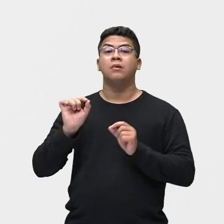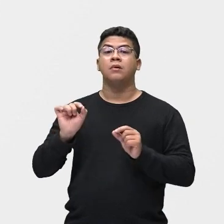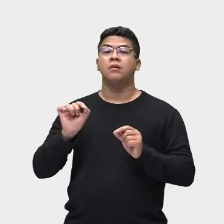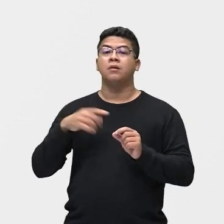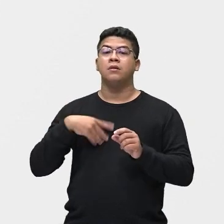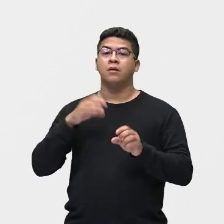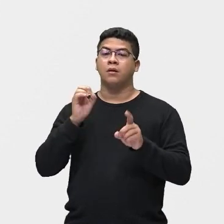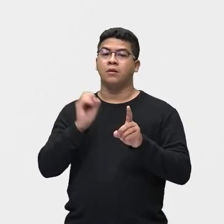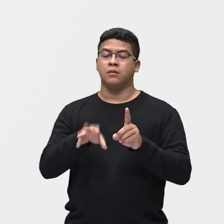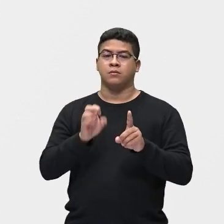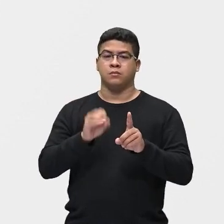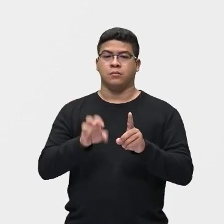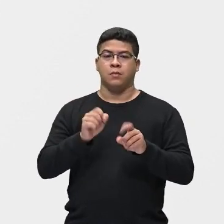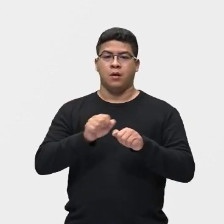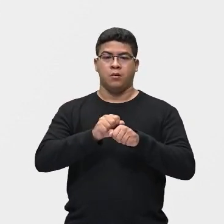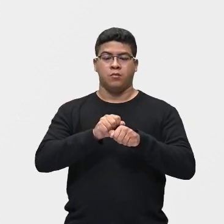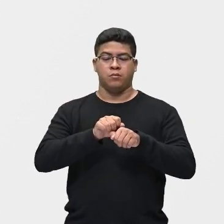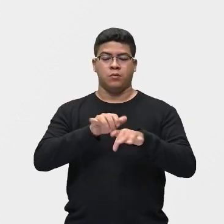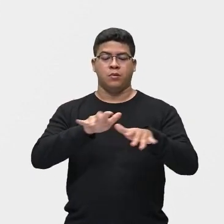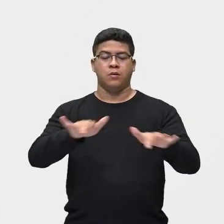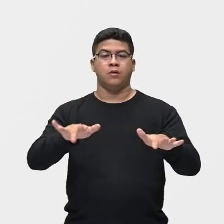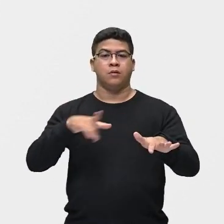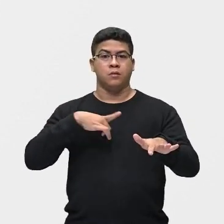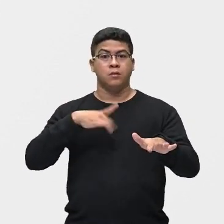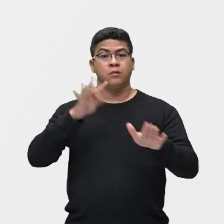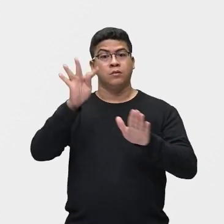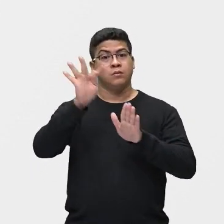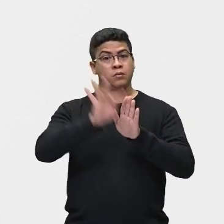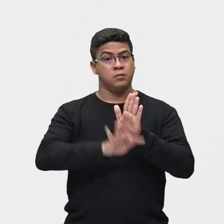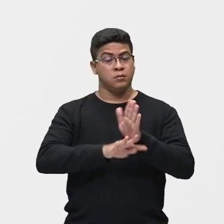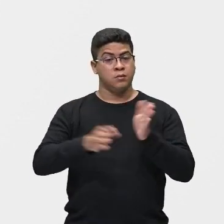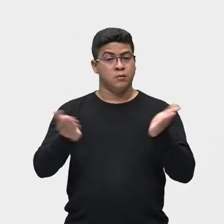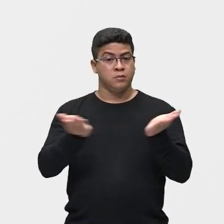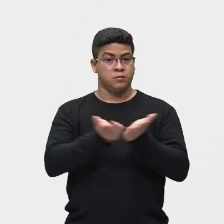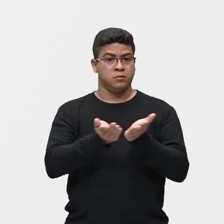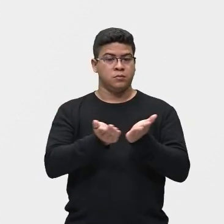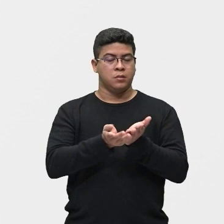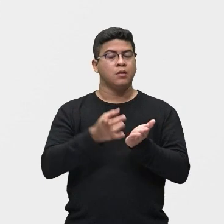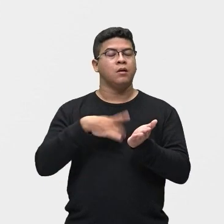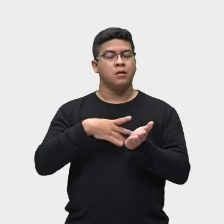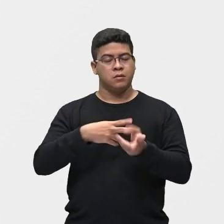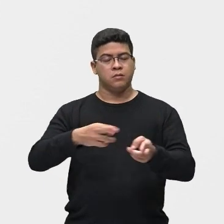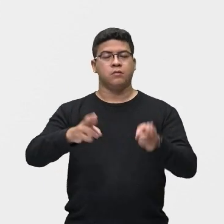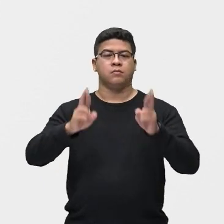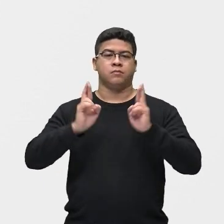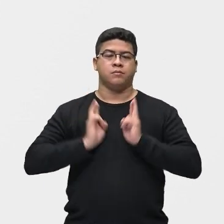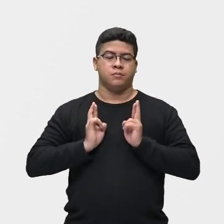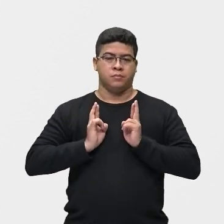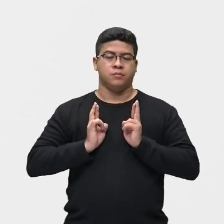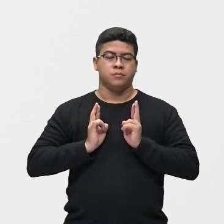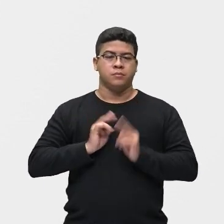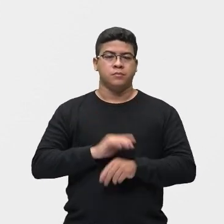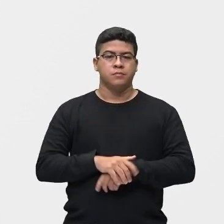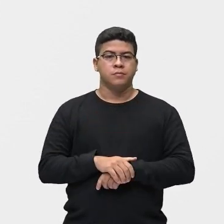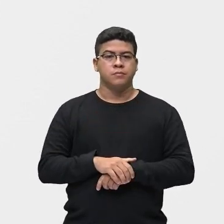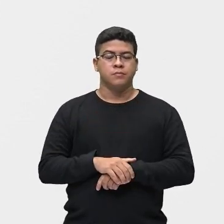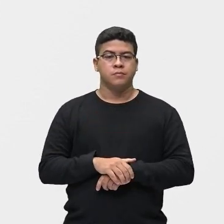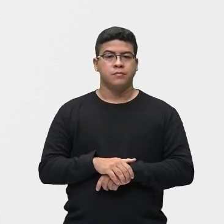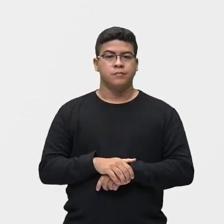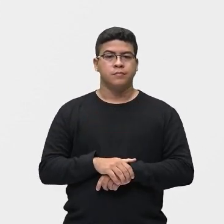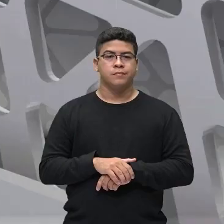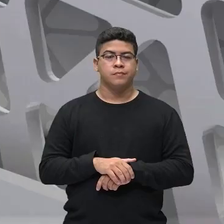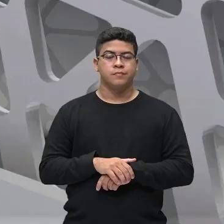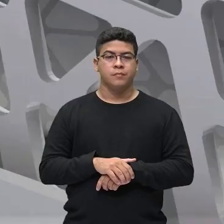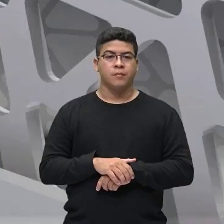que a doutrina transmitidas pelos textos sagrados seja respeitada. Então, acompanhe comigo.